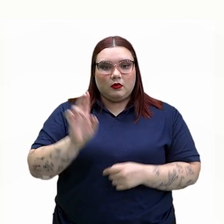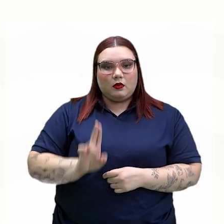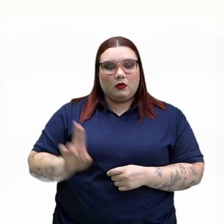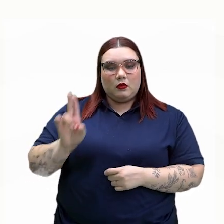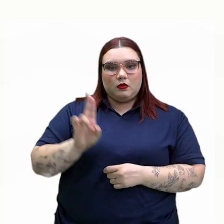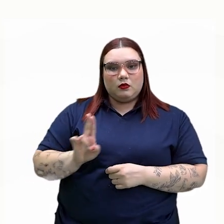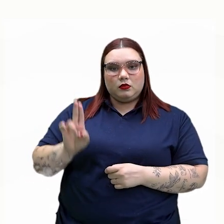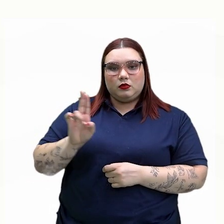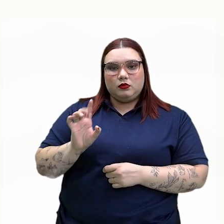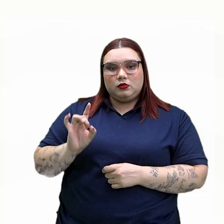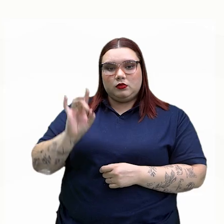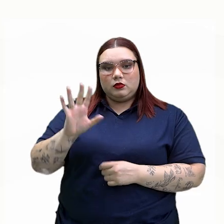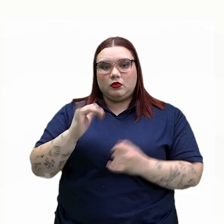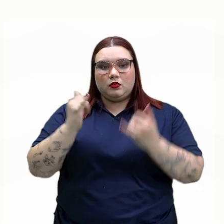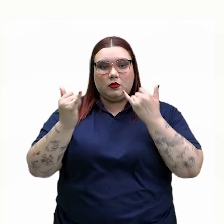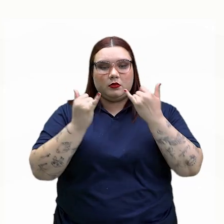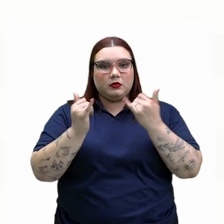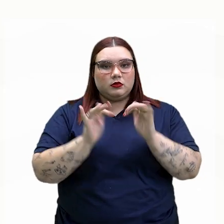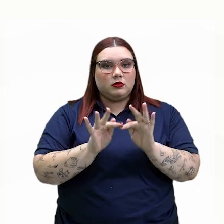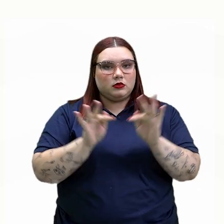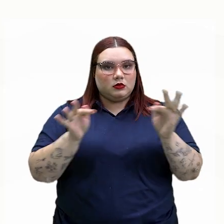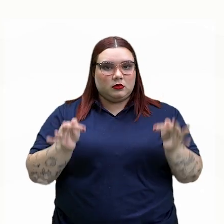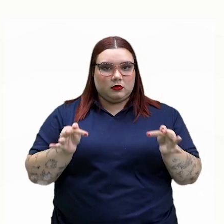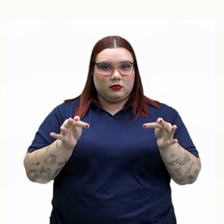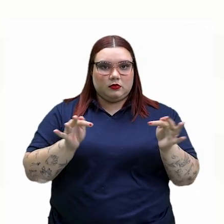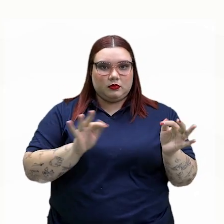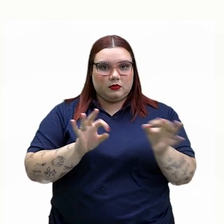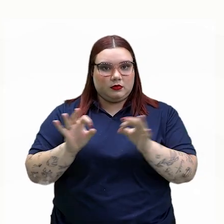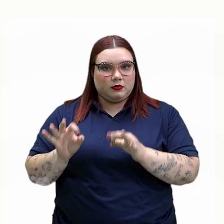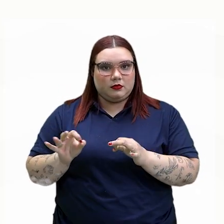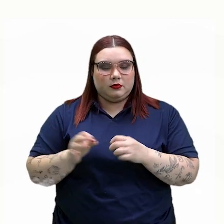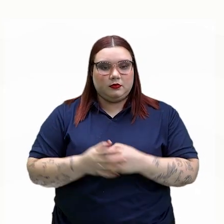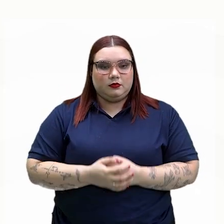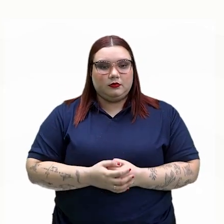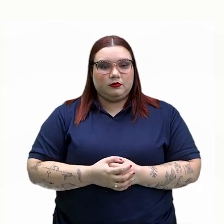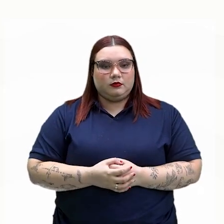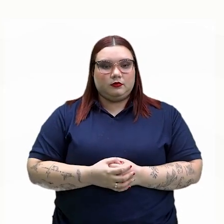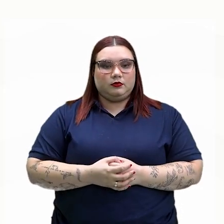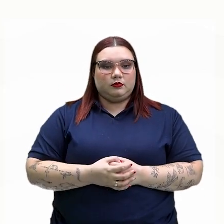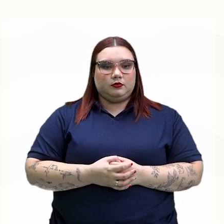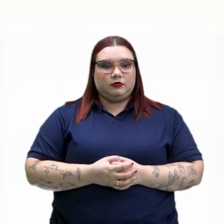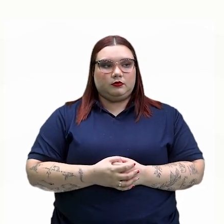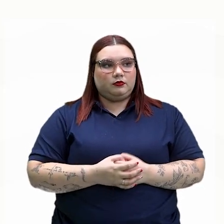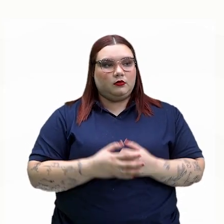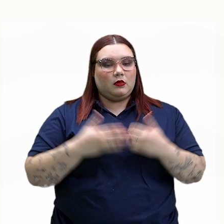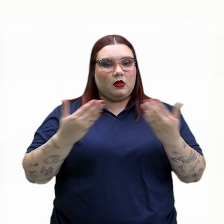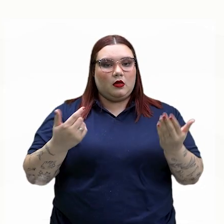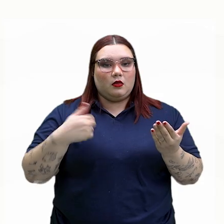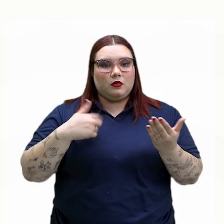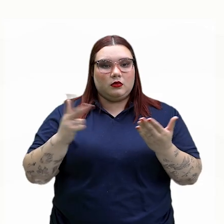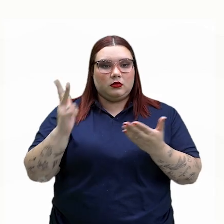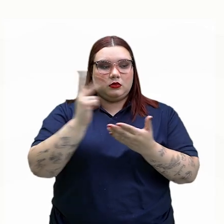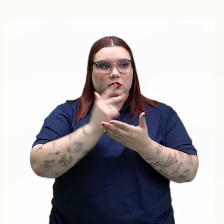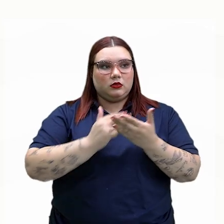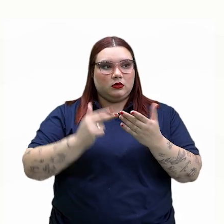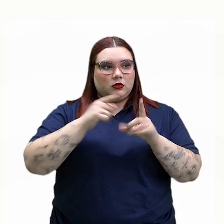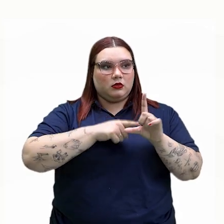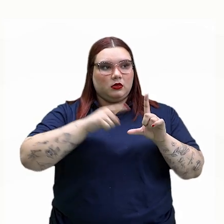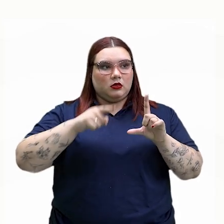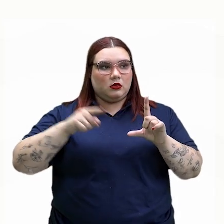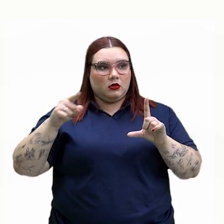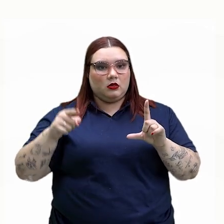usando só os dados simples, correto? Então, ó, quando eu desenho lá o gráfico,